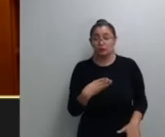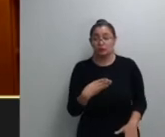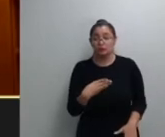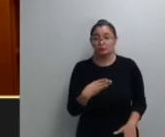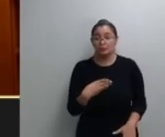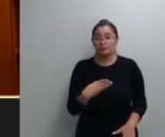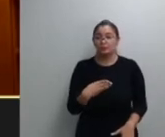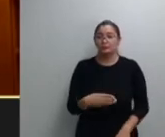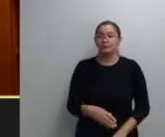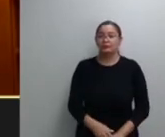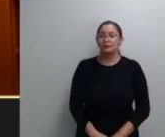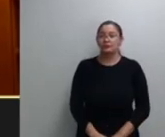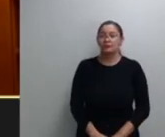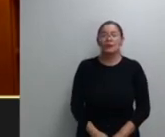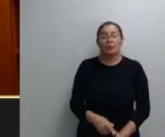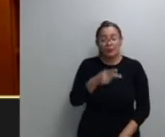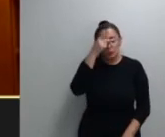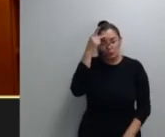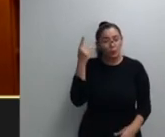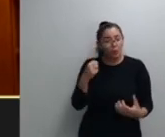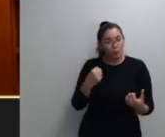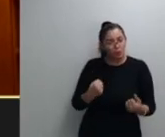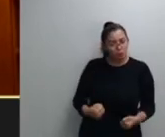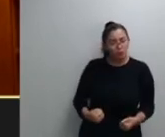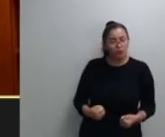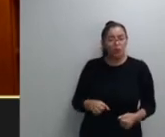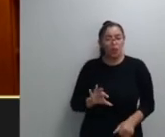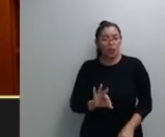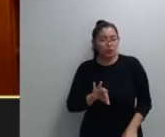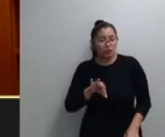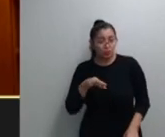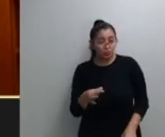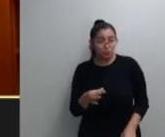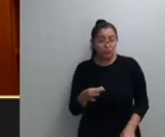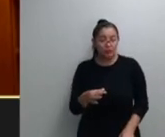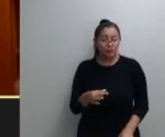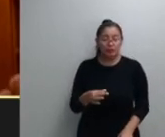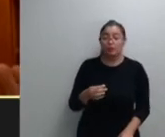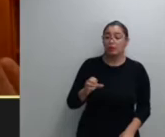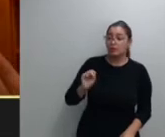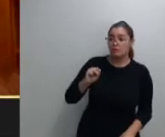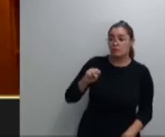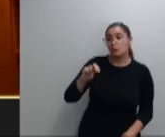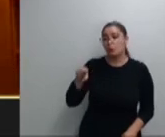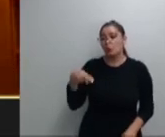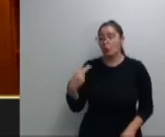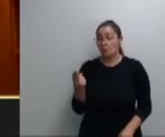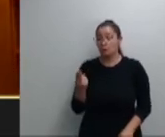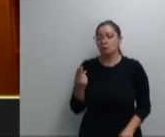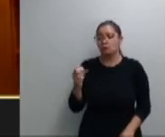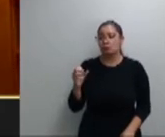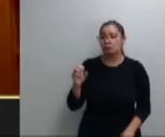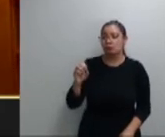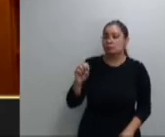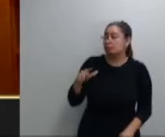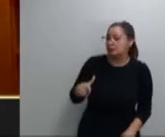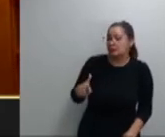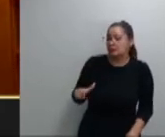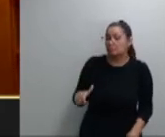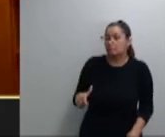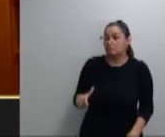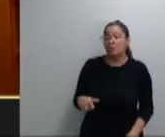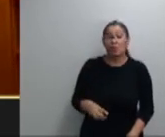contribuinte pode fazer a opção de se apropriar a razão linear de 1,48 avos, e tem até uma outra terceira situação,